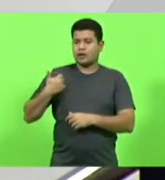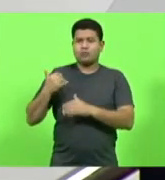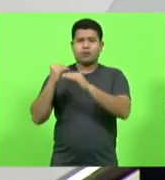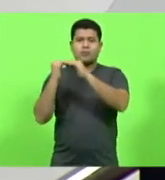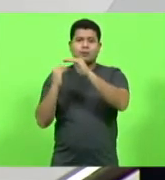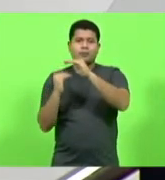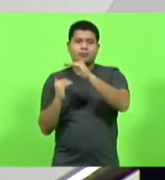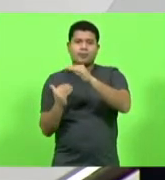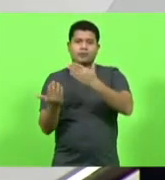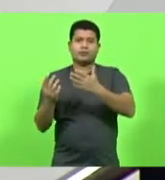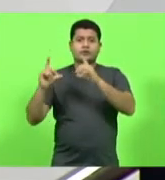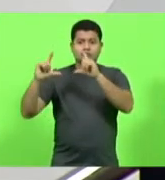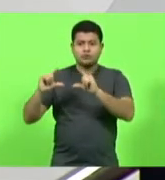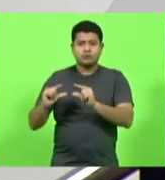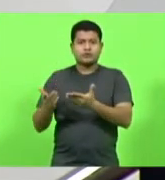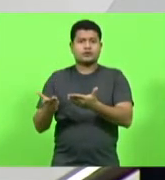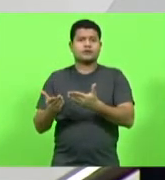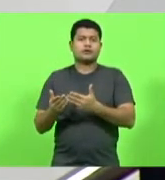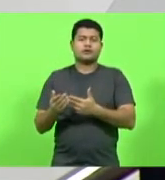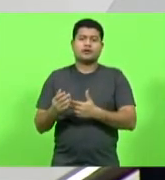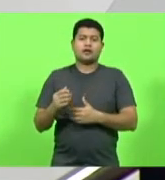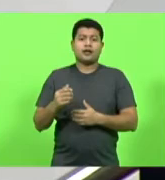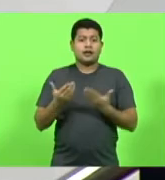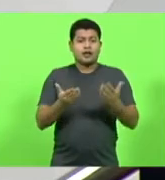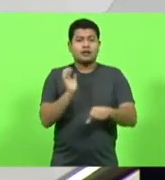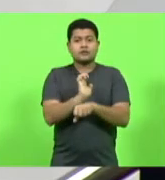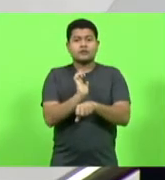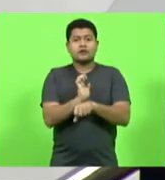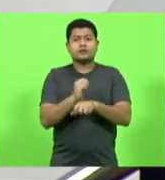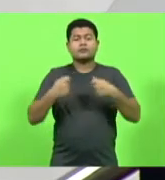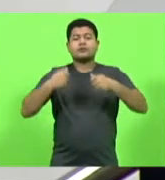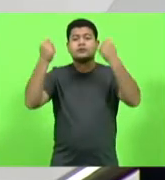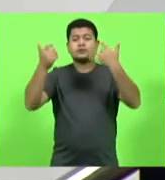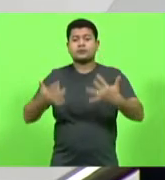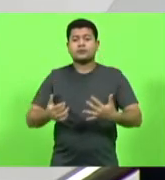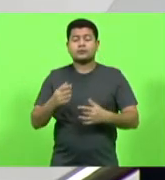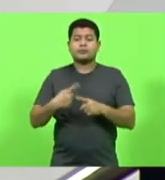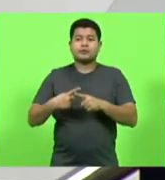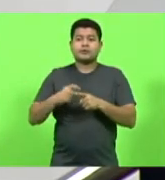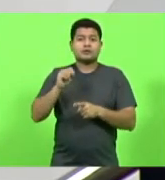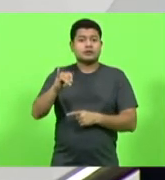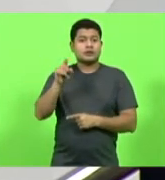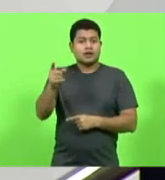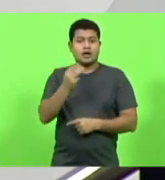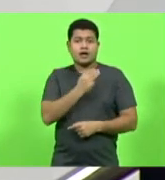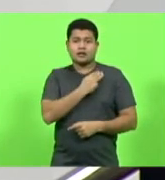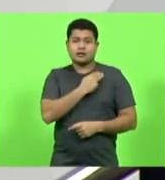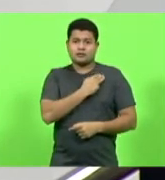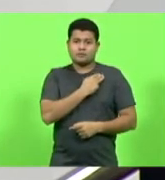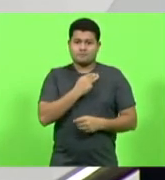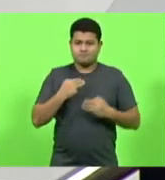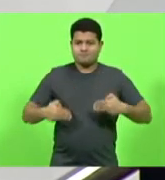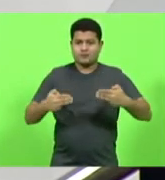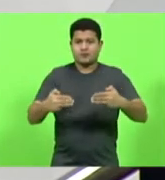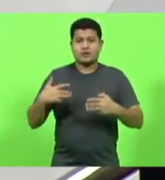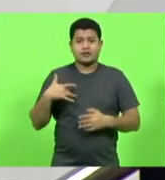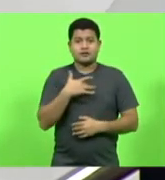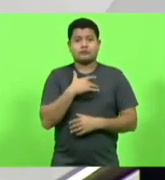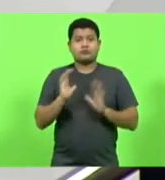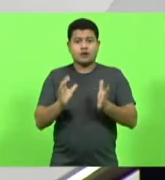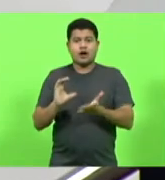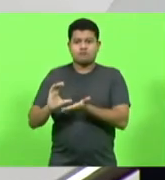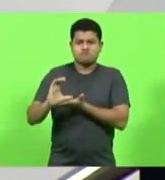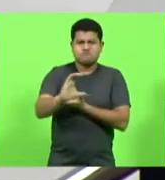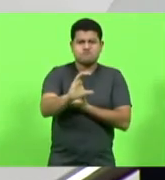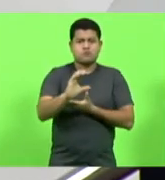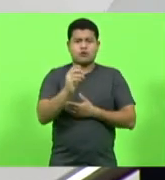têm que dar explicação, porque se o Ministério da Saúde já destinou mais de 80 milhões de